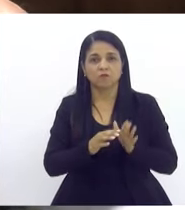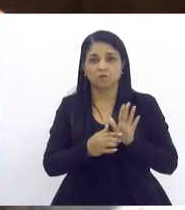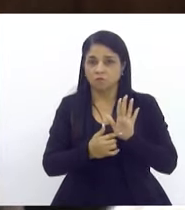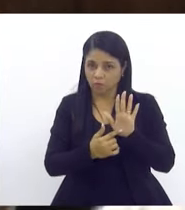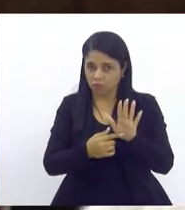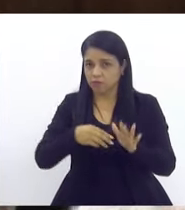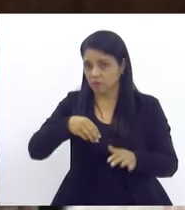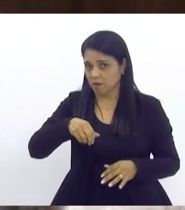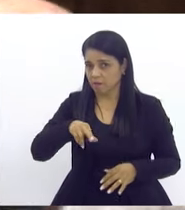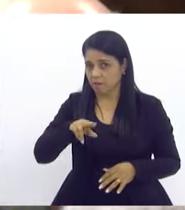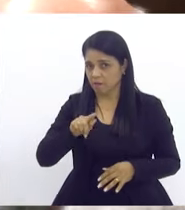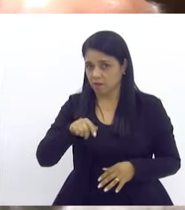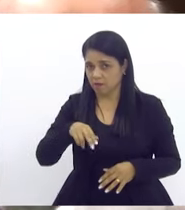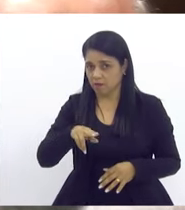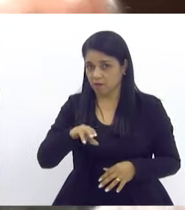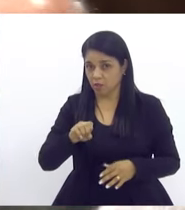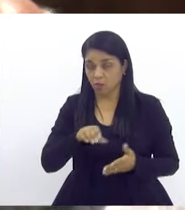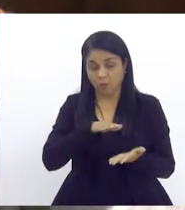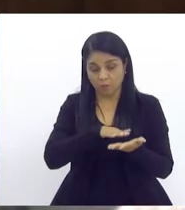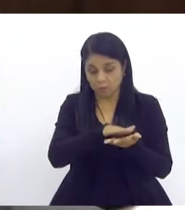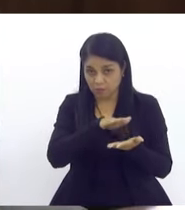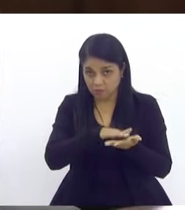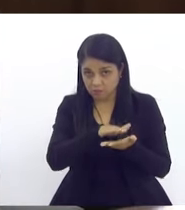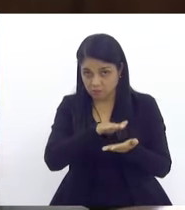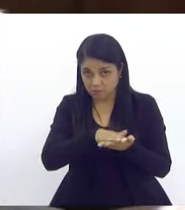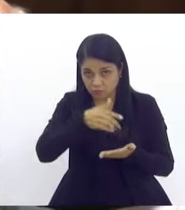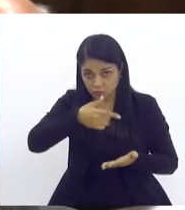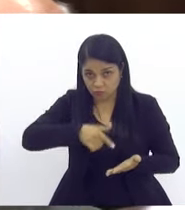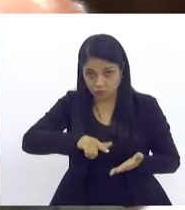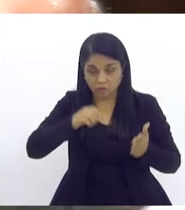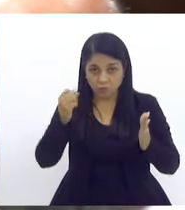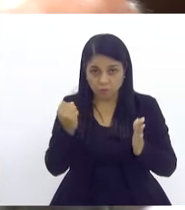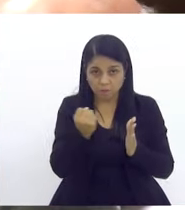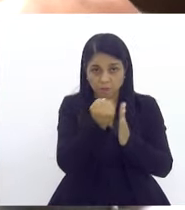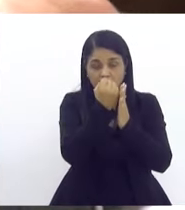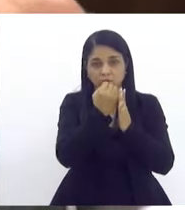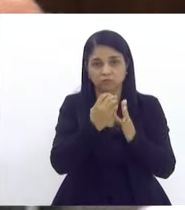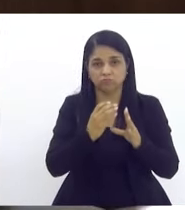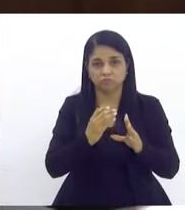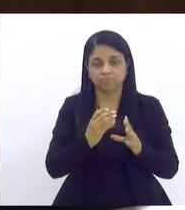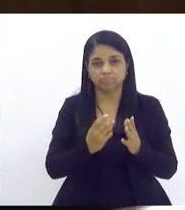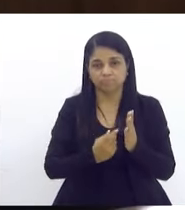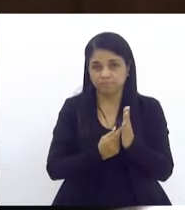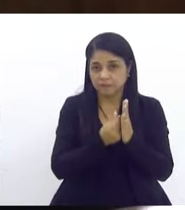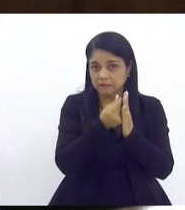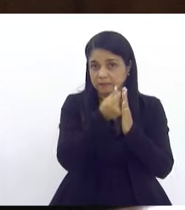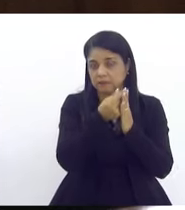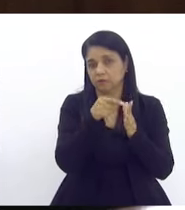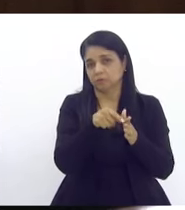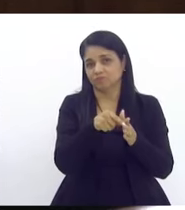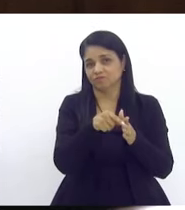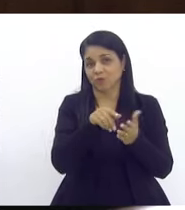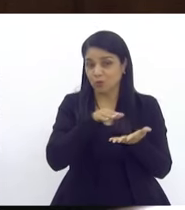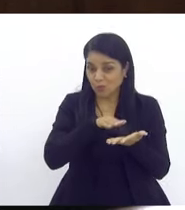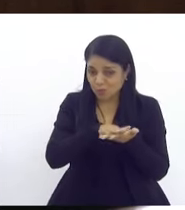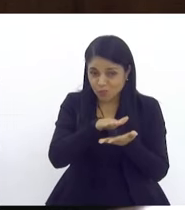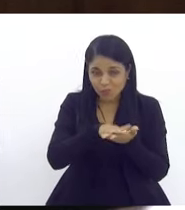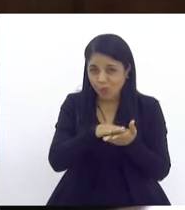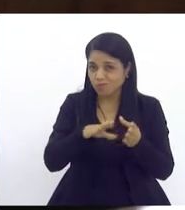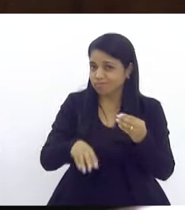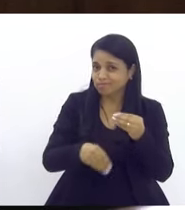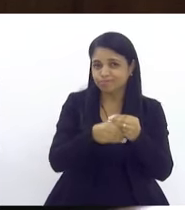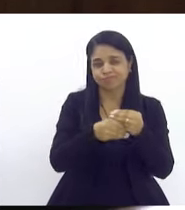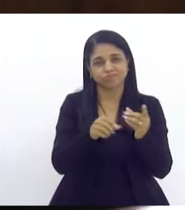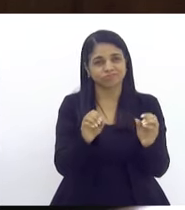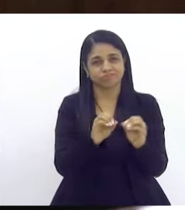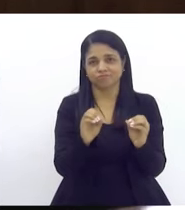Marquinho. A questão da republicação do impacto financeiro. Porque quando foi publicado, não veio junto. Não